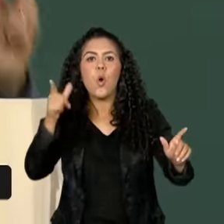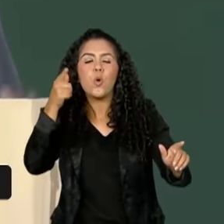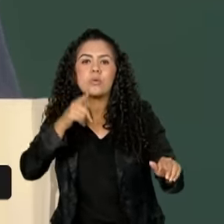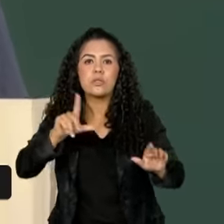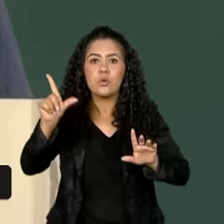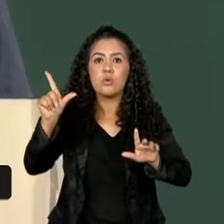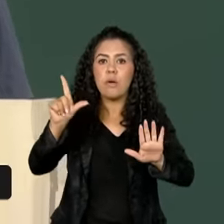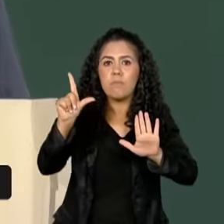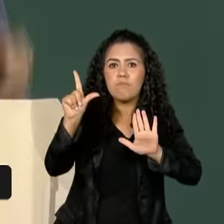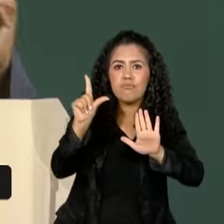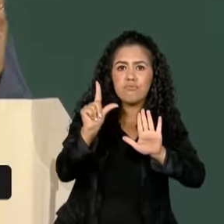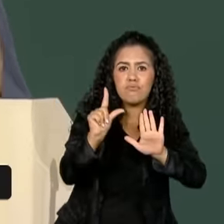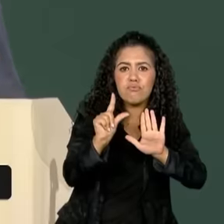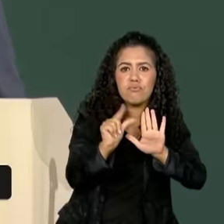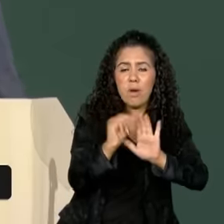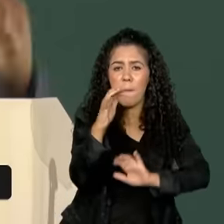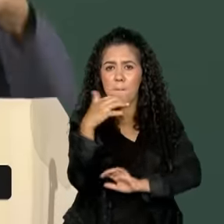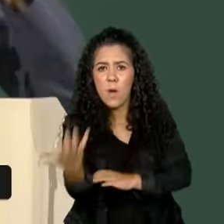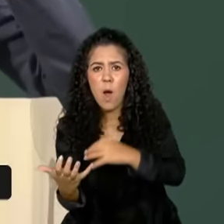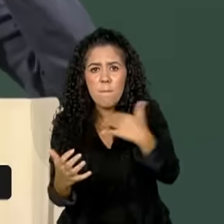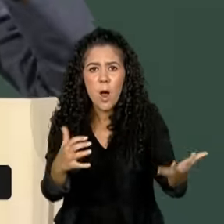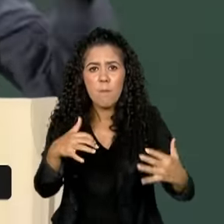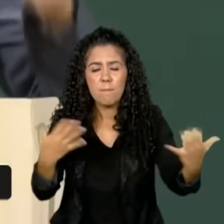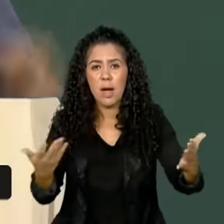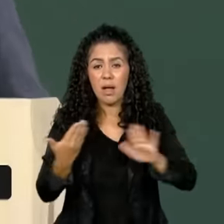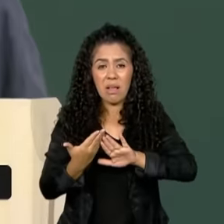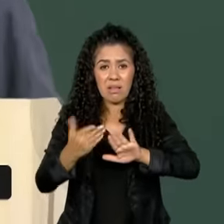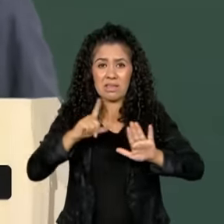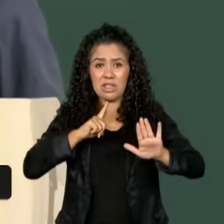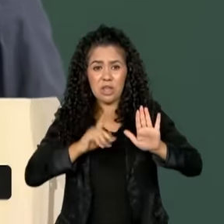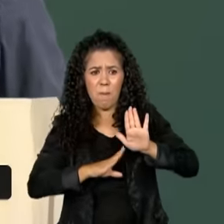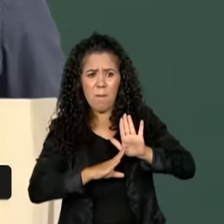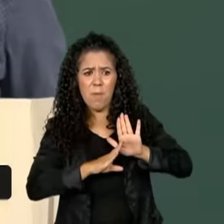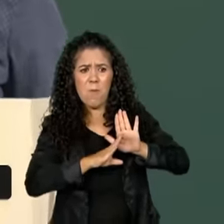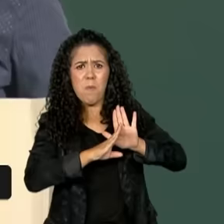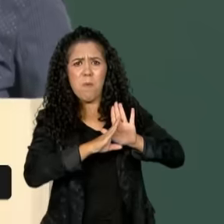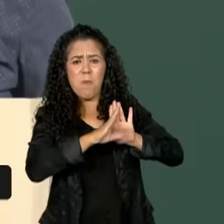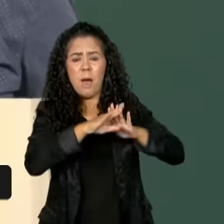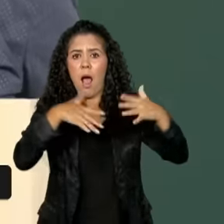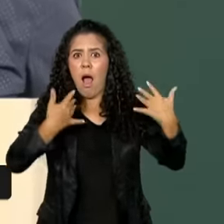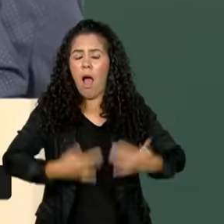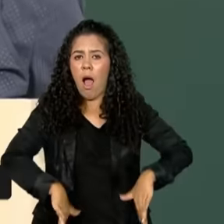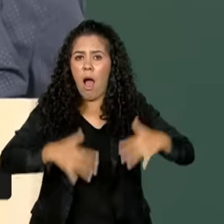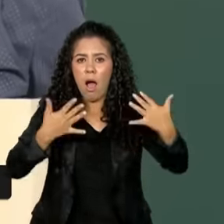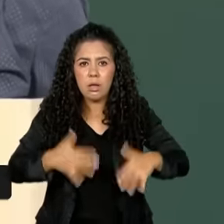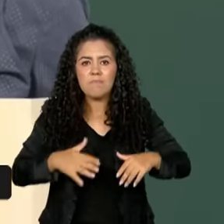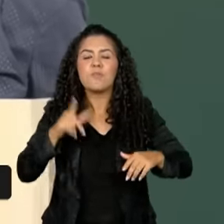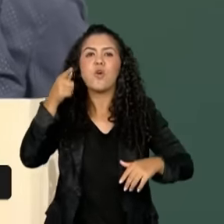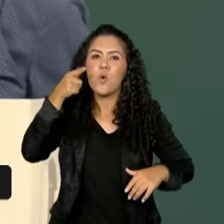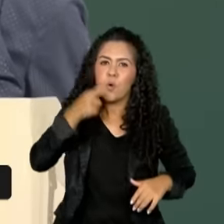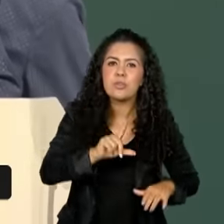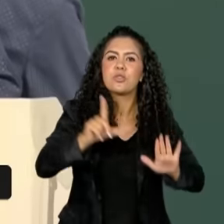que estava numa tendência de alta assustadora, reduzir desmatamento em